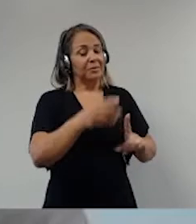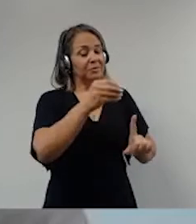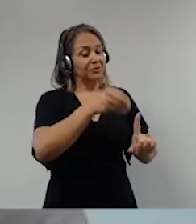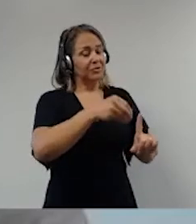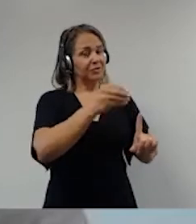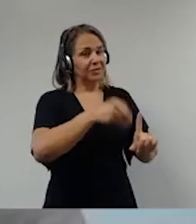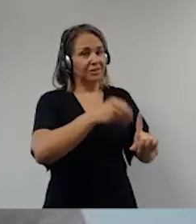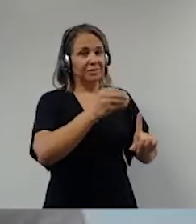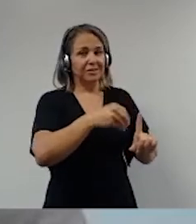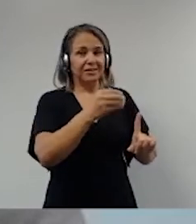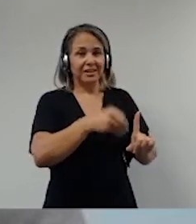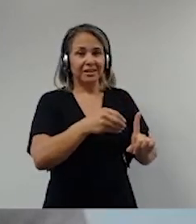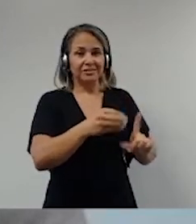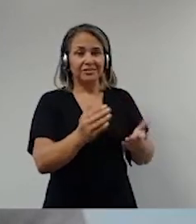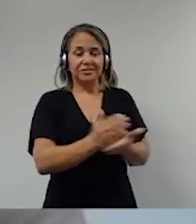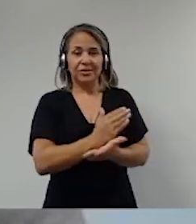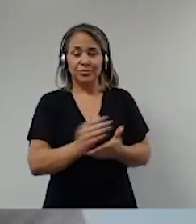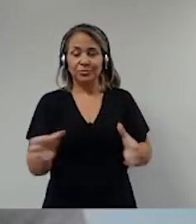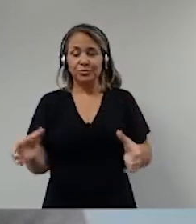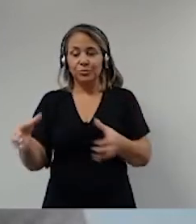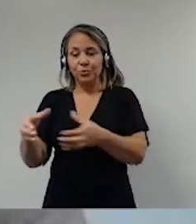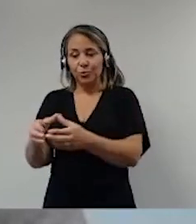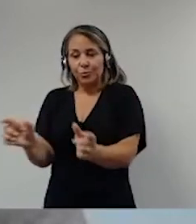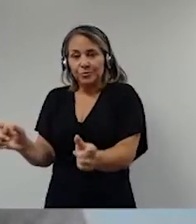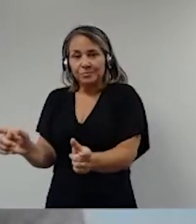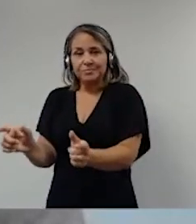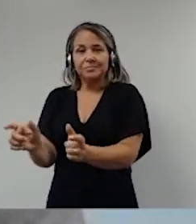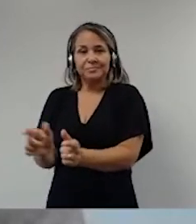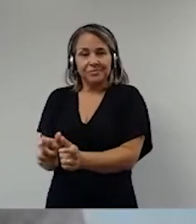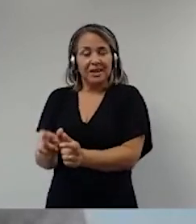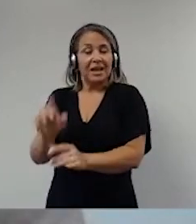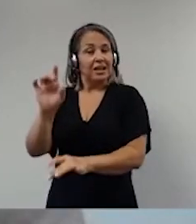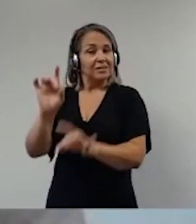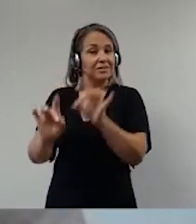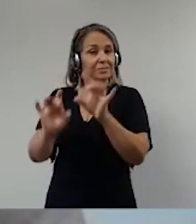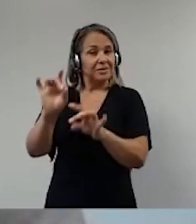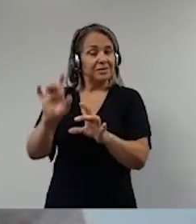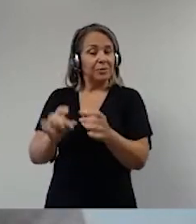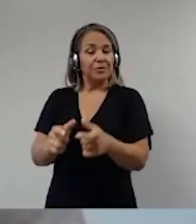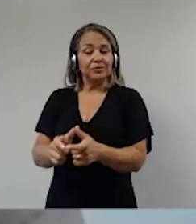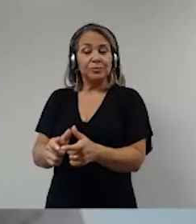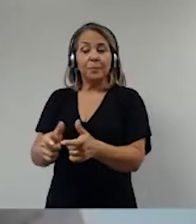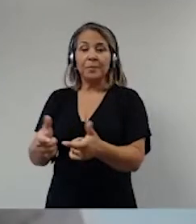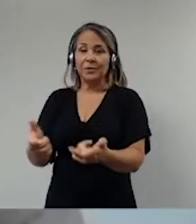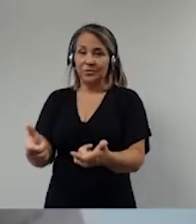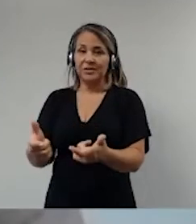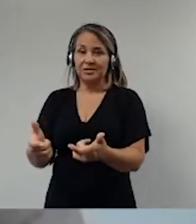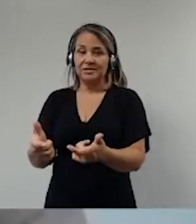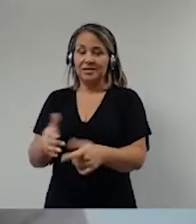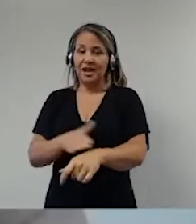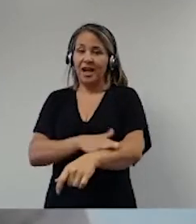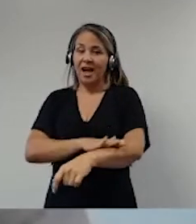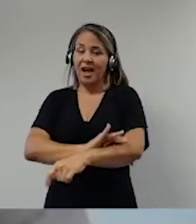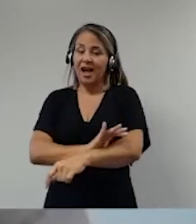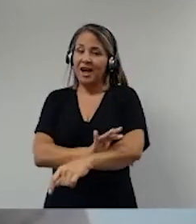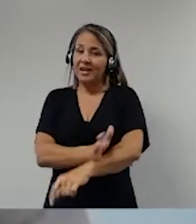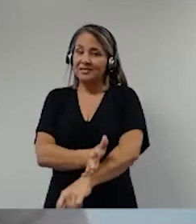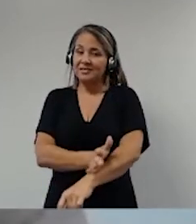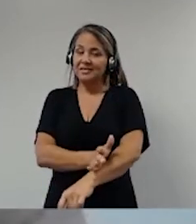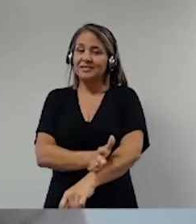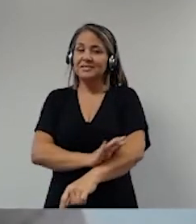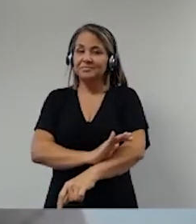vulnerabilidade de grupos minoritários, especialmente minorias raciais. O que